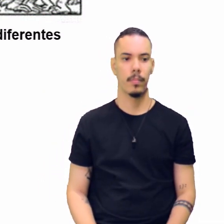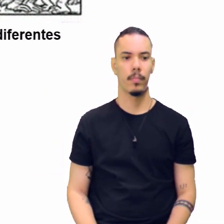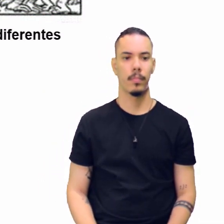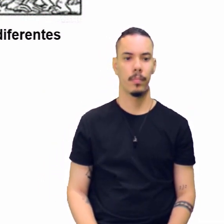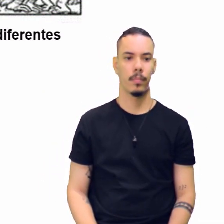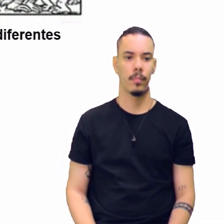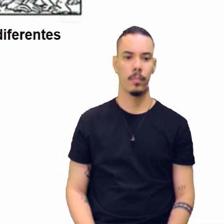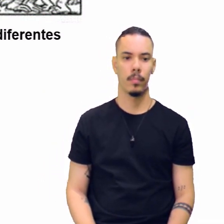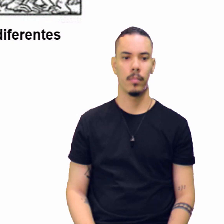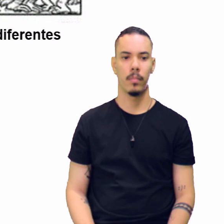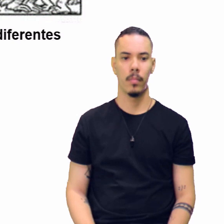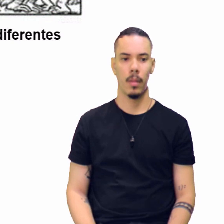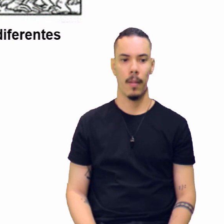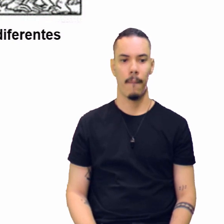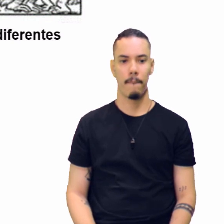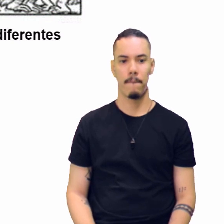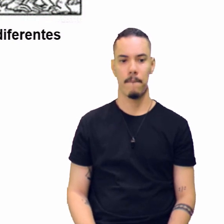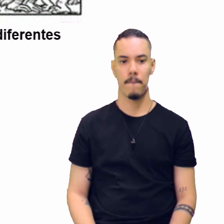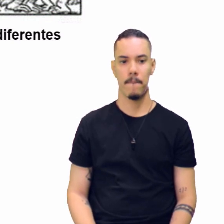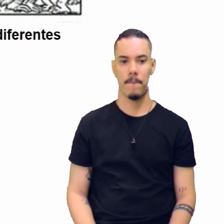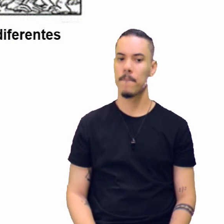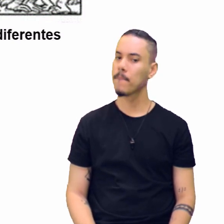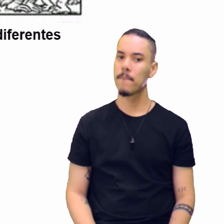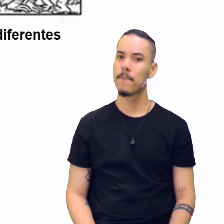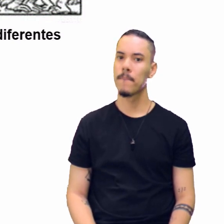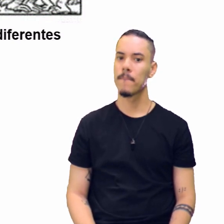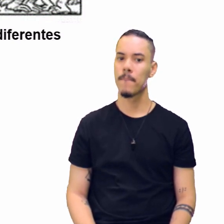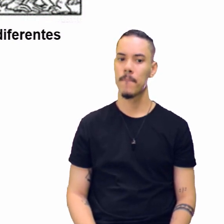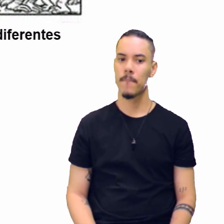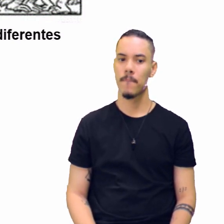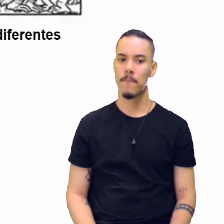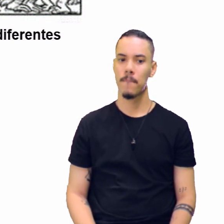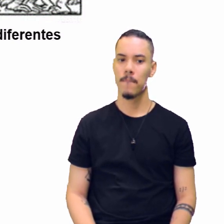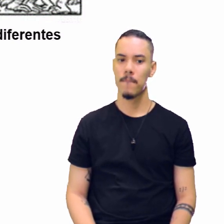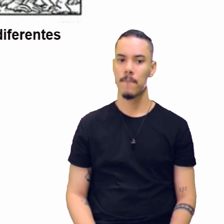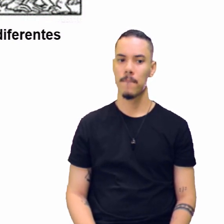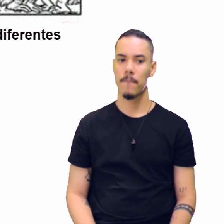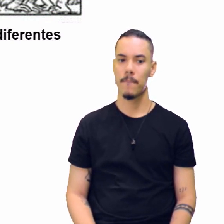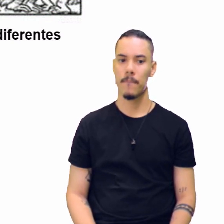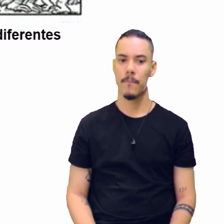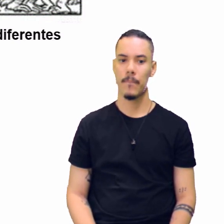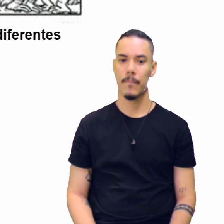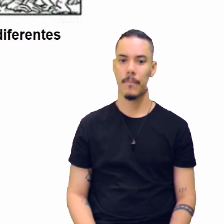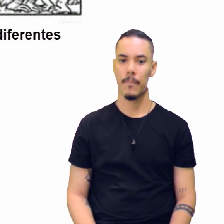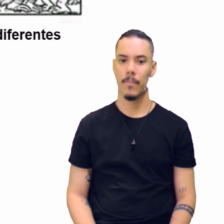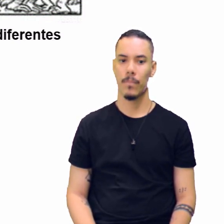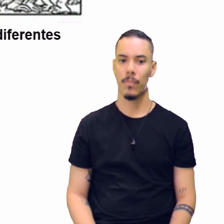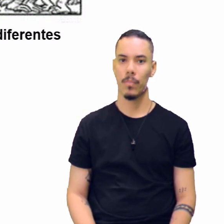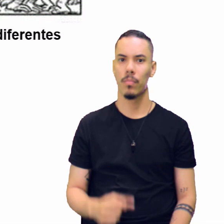E o Amadinho aqui? O que, que é a expressão dele? Passa.